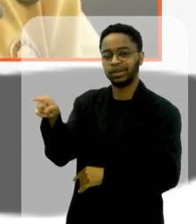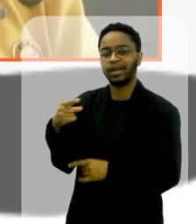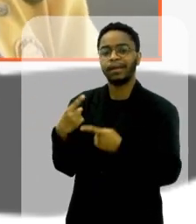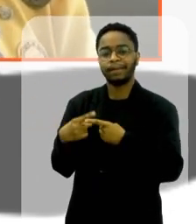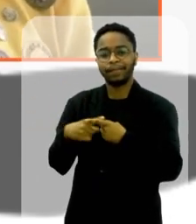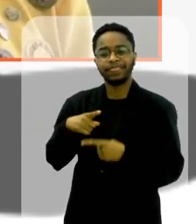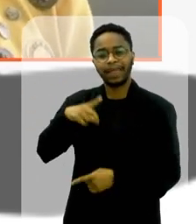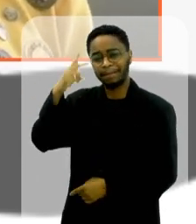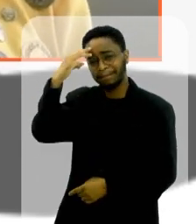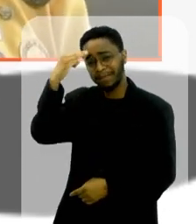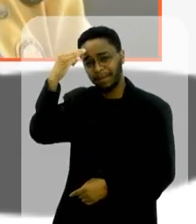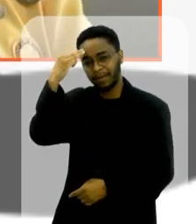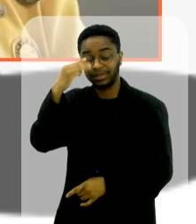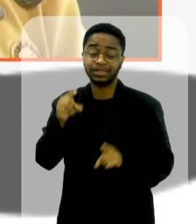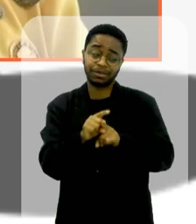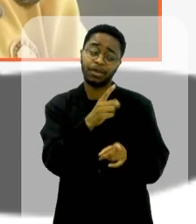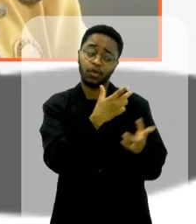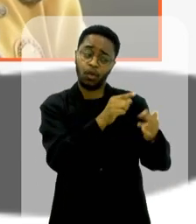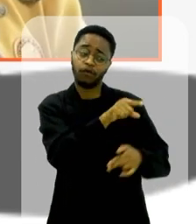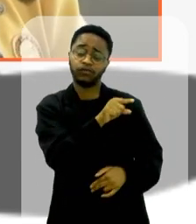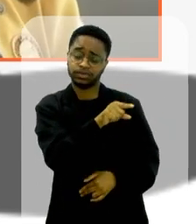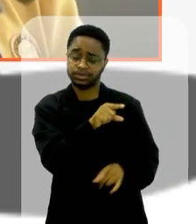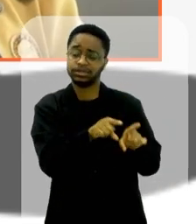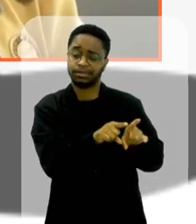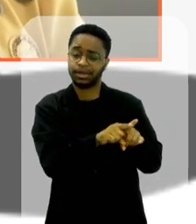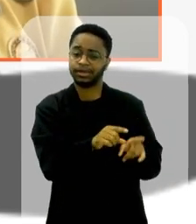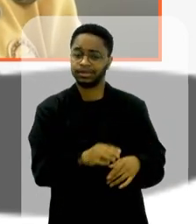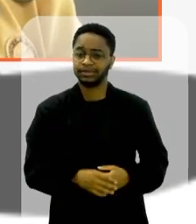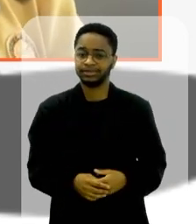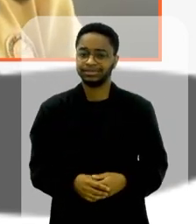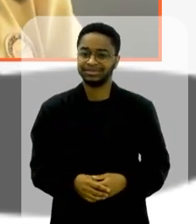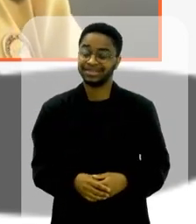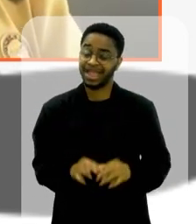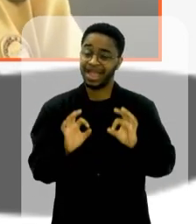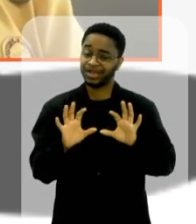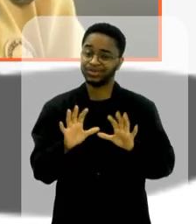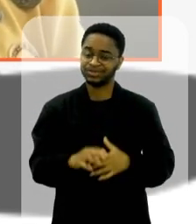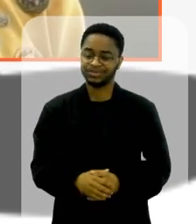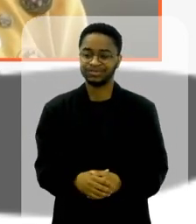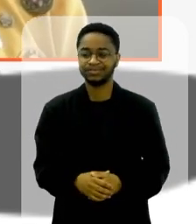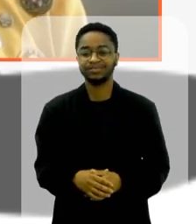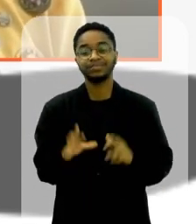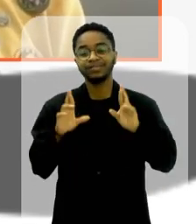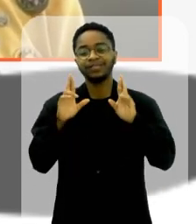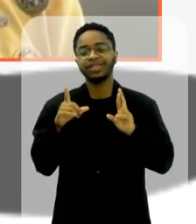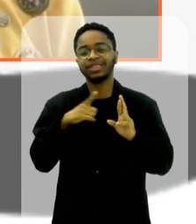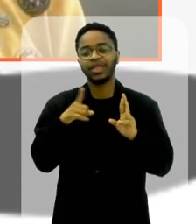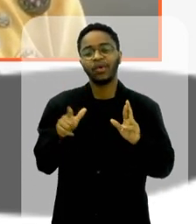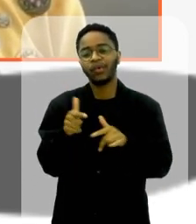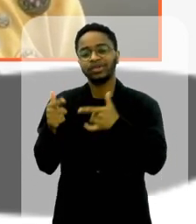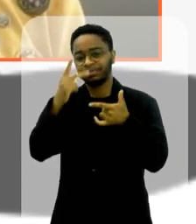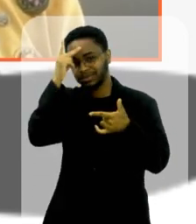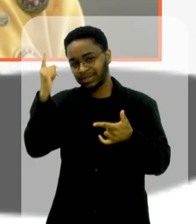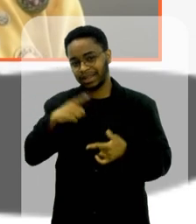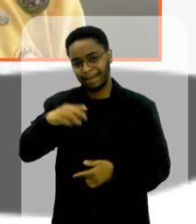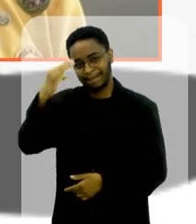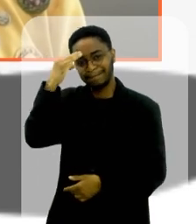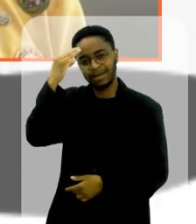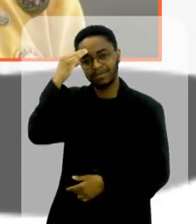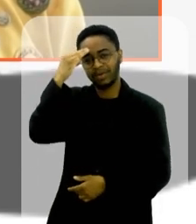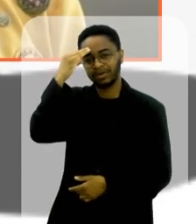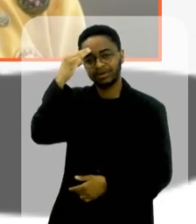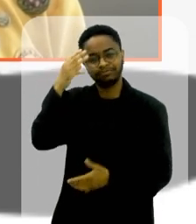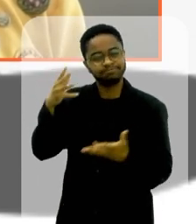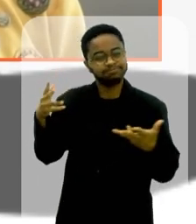com essa E mais Cláudia memória. também, né? E mais Cláudia também. É isso aí, Obrigada, Cláudia. Clério. Que venham mais clérios com essa memória